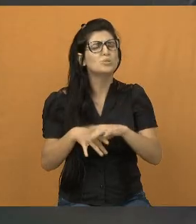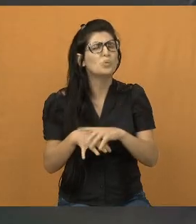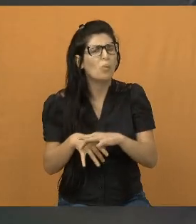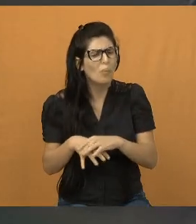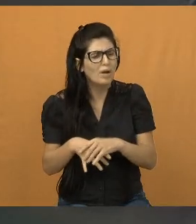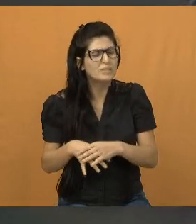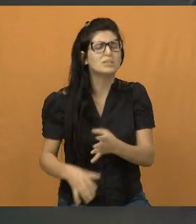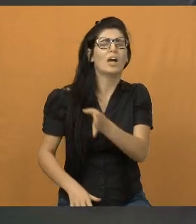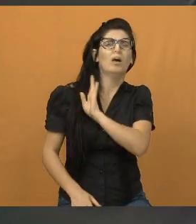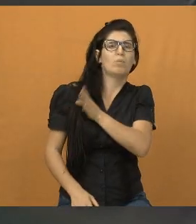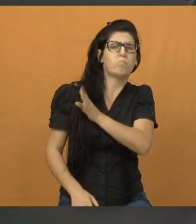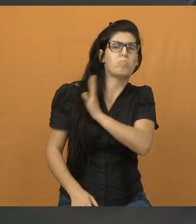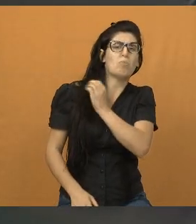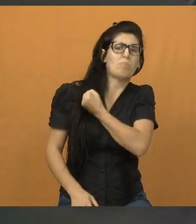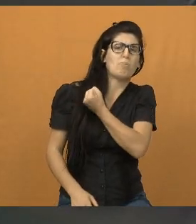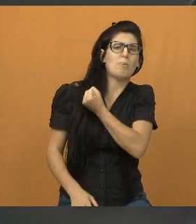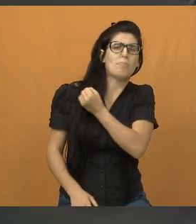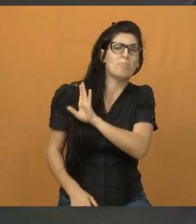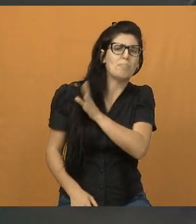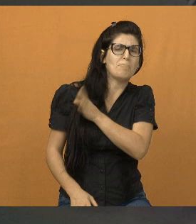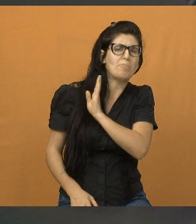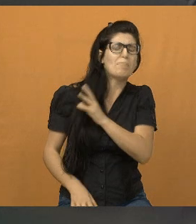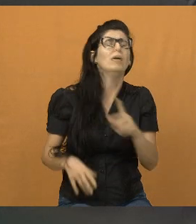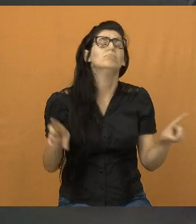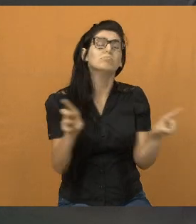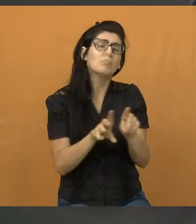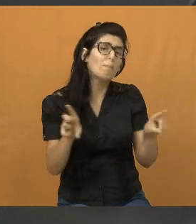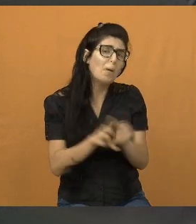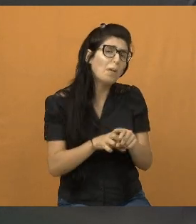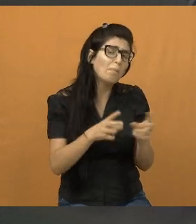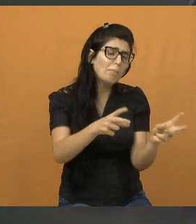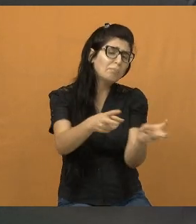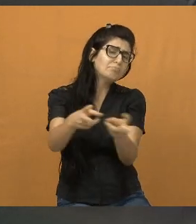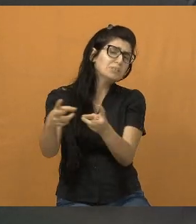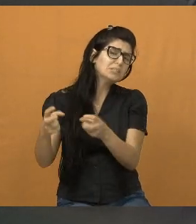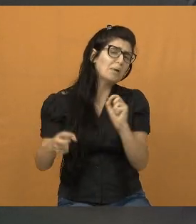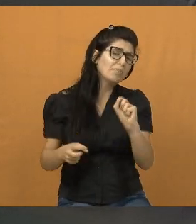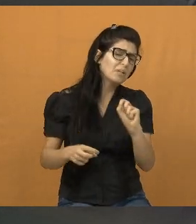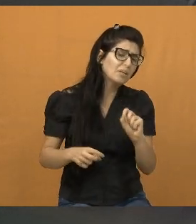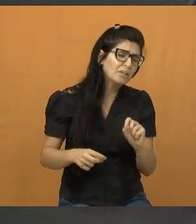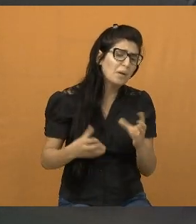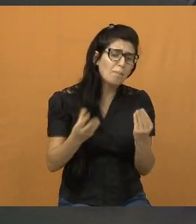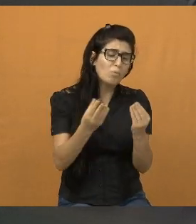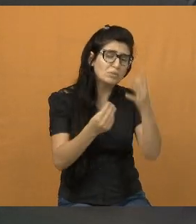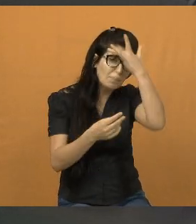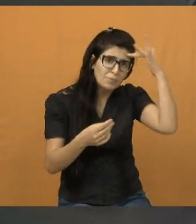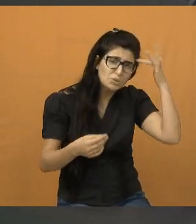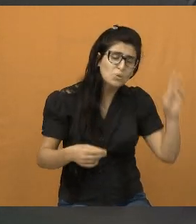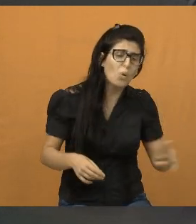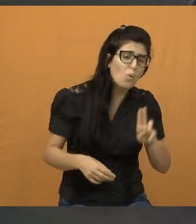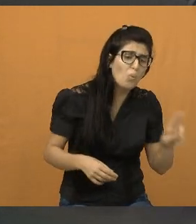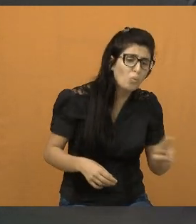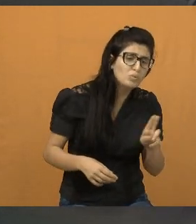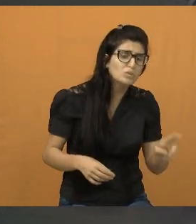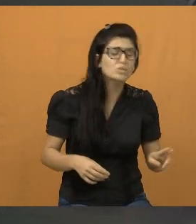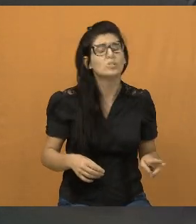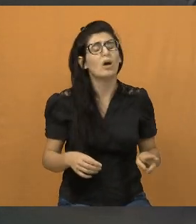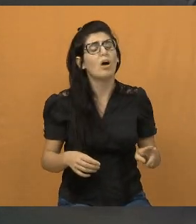de cardiologia. E também a gente percebe o aumento também em solicitação de exames de